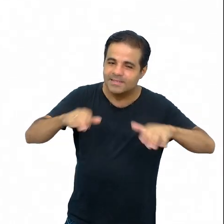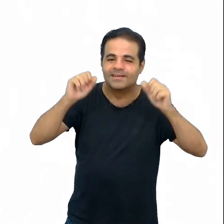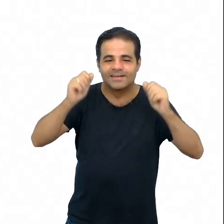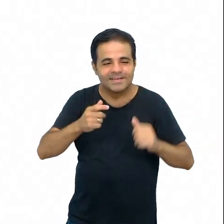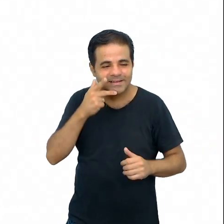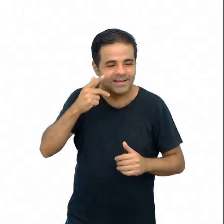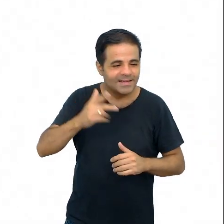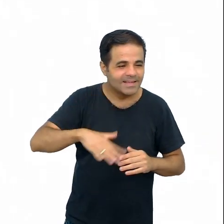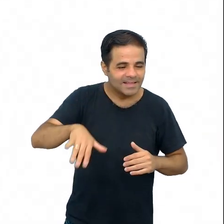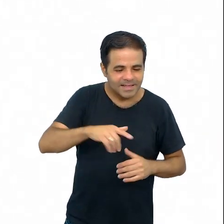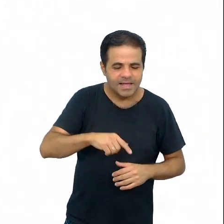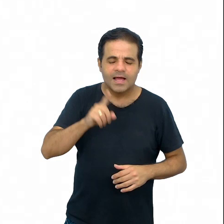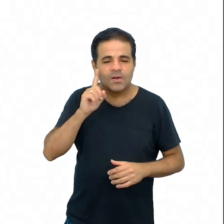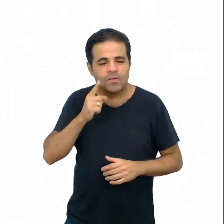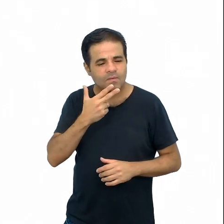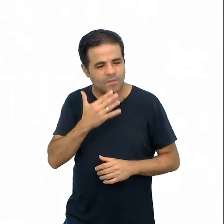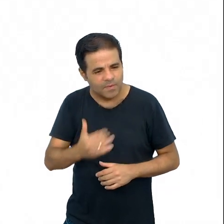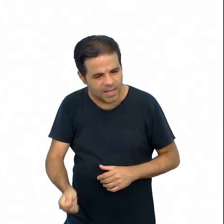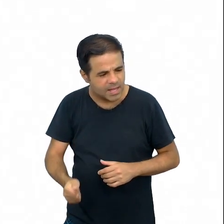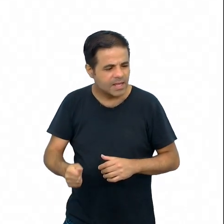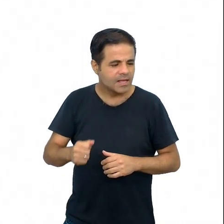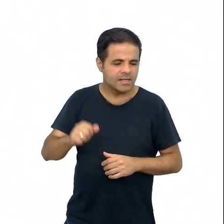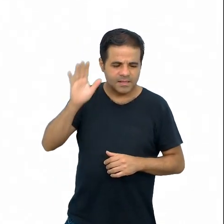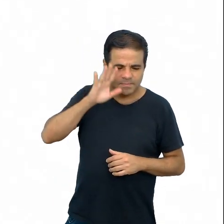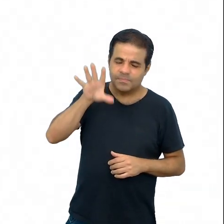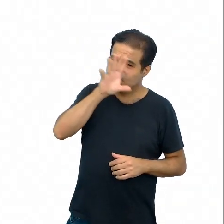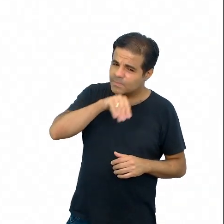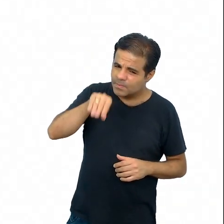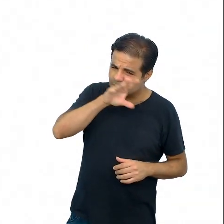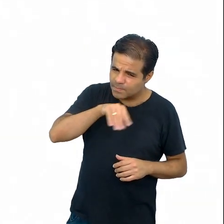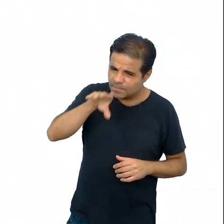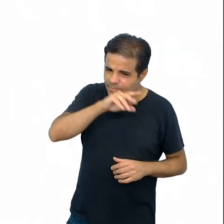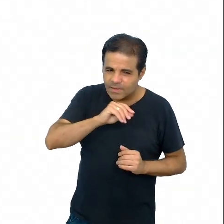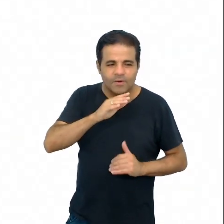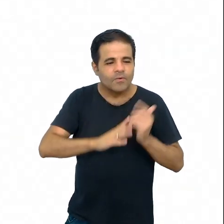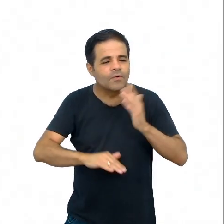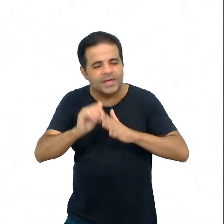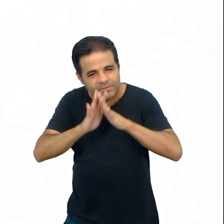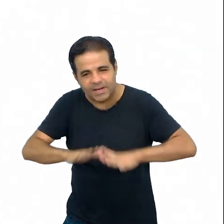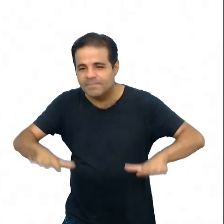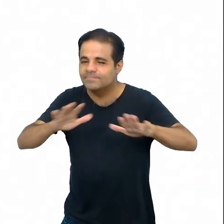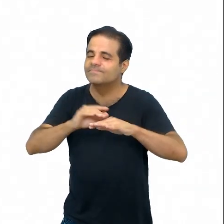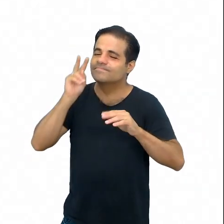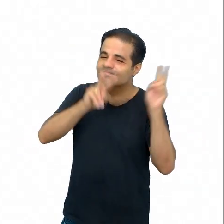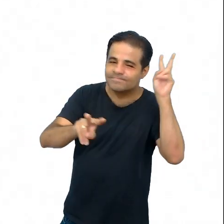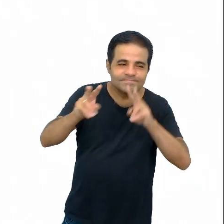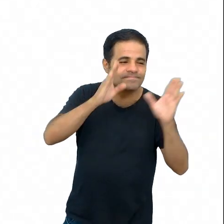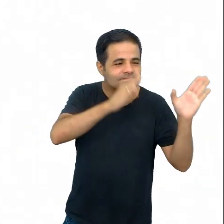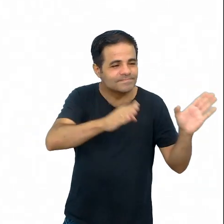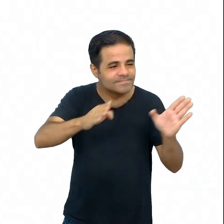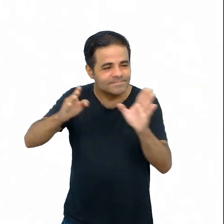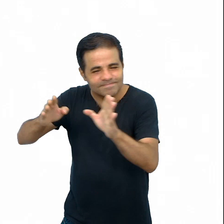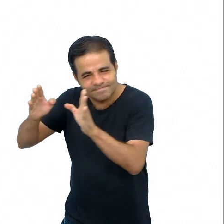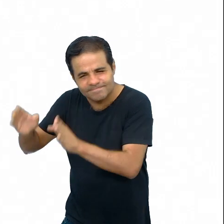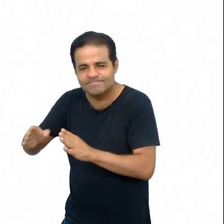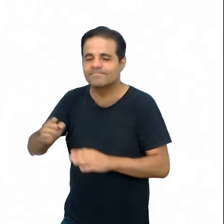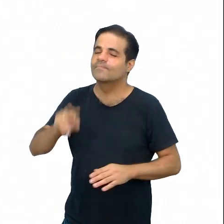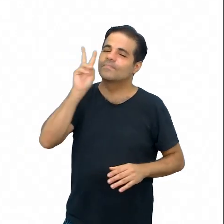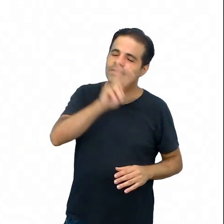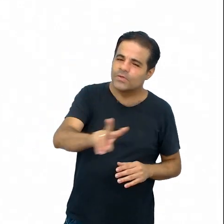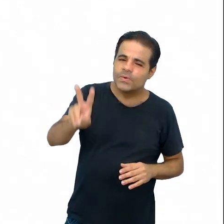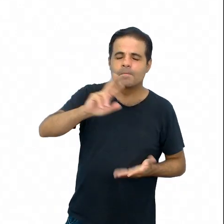leitura, sobre a análise linguística, e agora pensando sobre a oralidade, onde eu posso olhar para essas sequências e encontrar